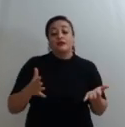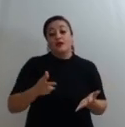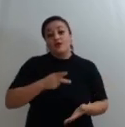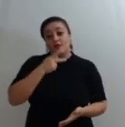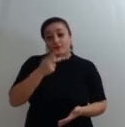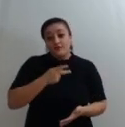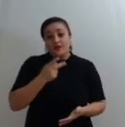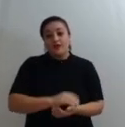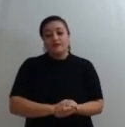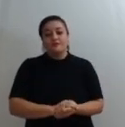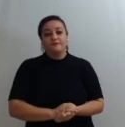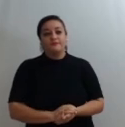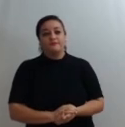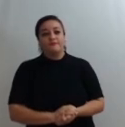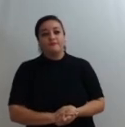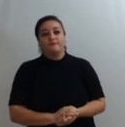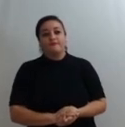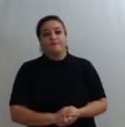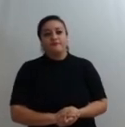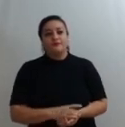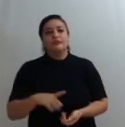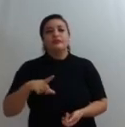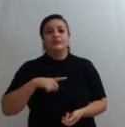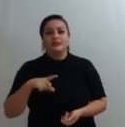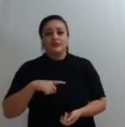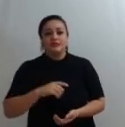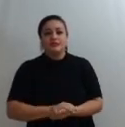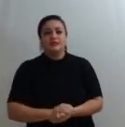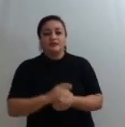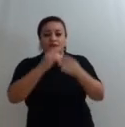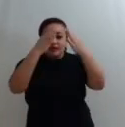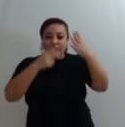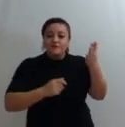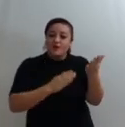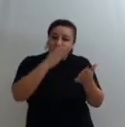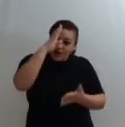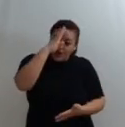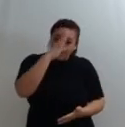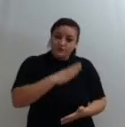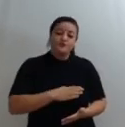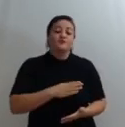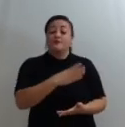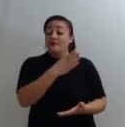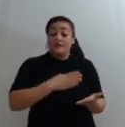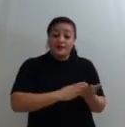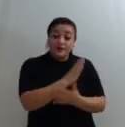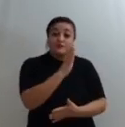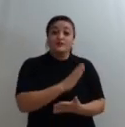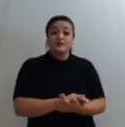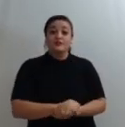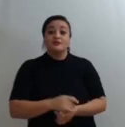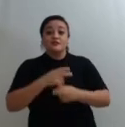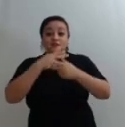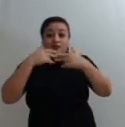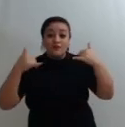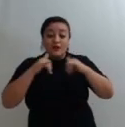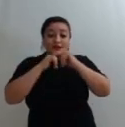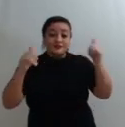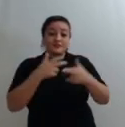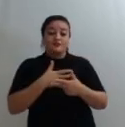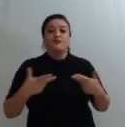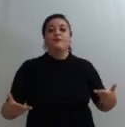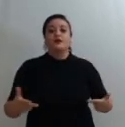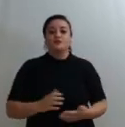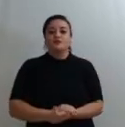transcrição. Houve, portanto, expressa autorização judicial para acesso aos dados dos objetos a serem recolhidos quando